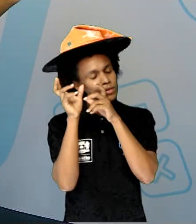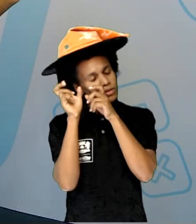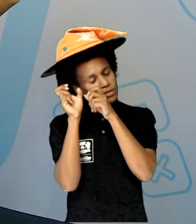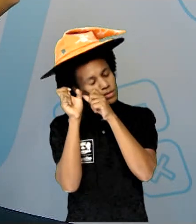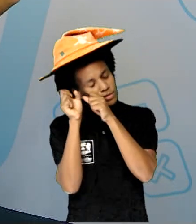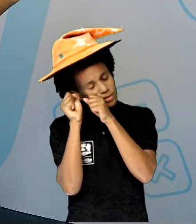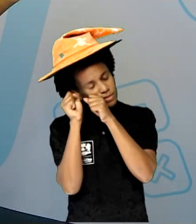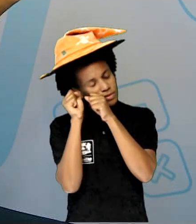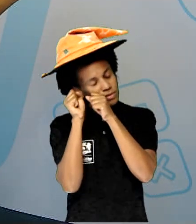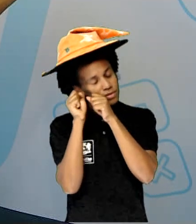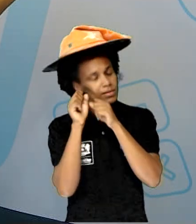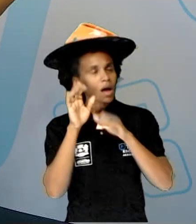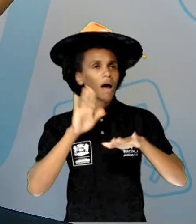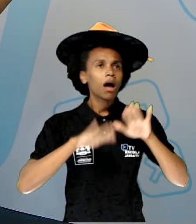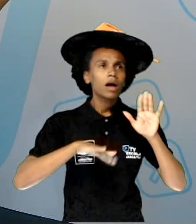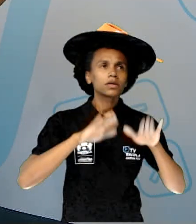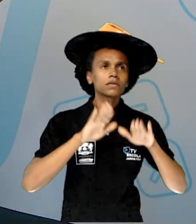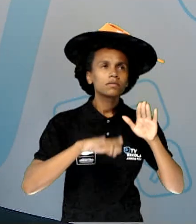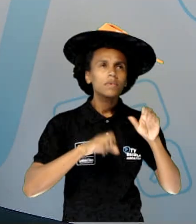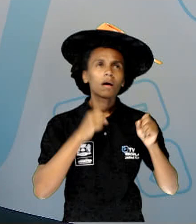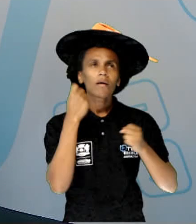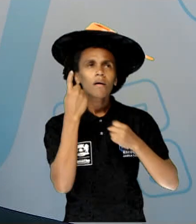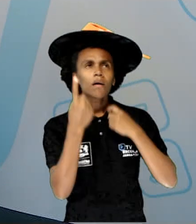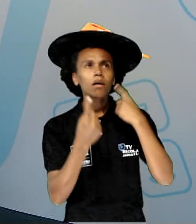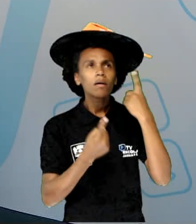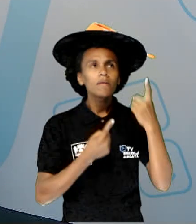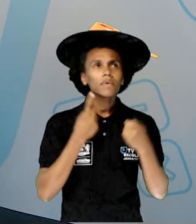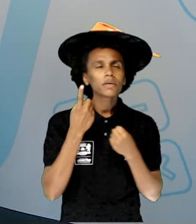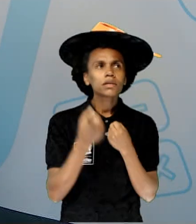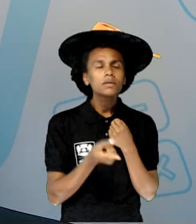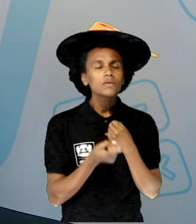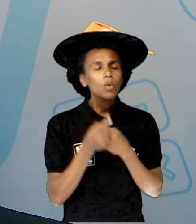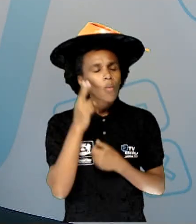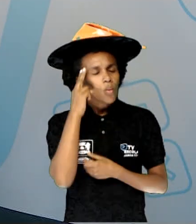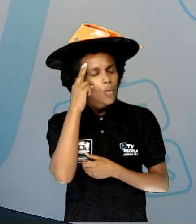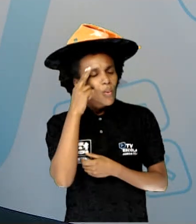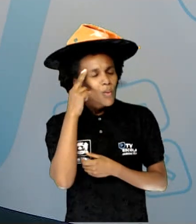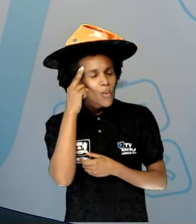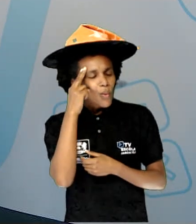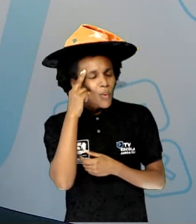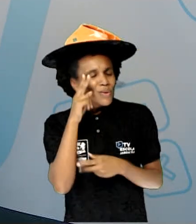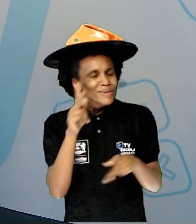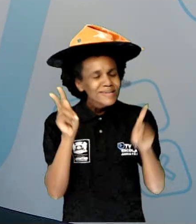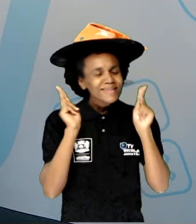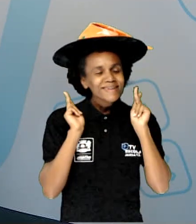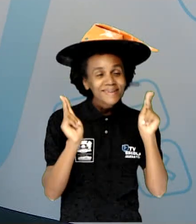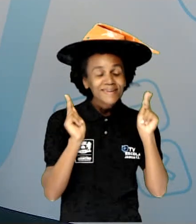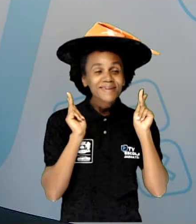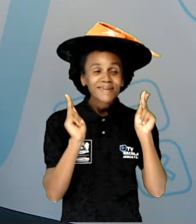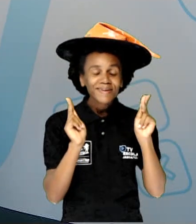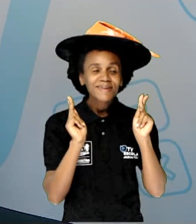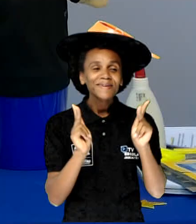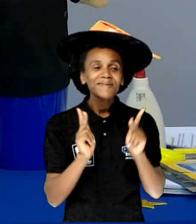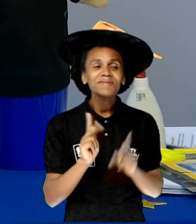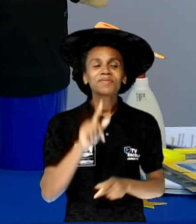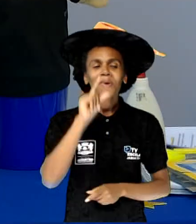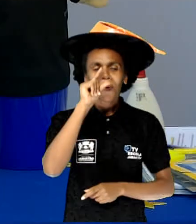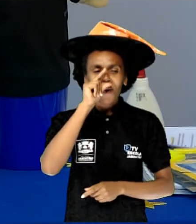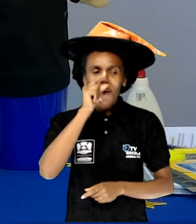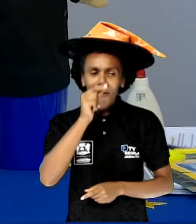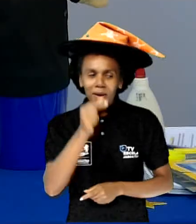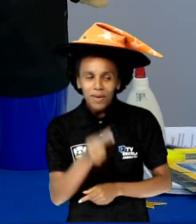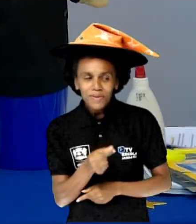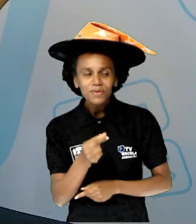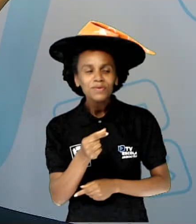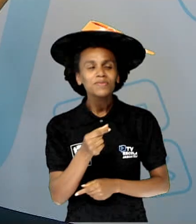no sono e de vez em quando eu tenho um sonho de bem e verde não professora eu tô soltando cunhado foi